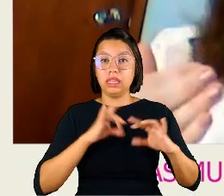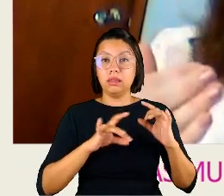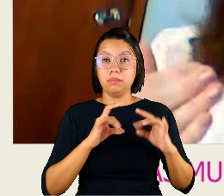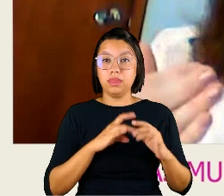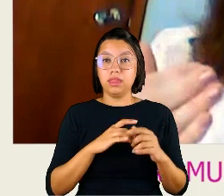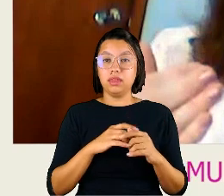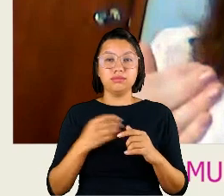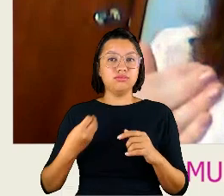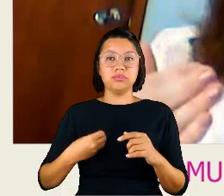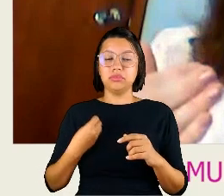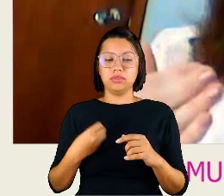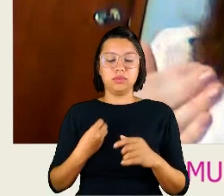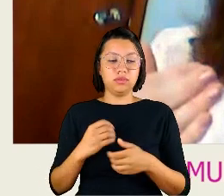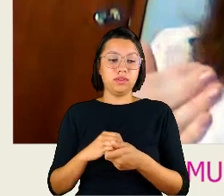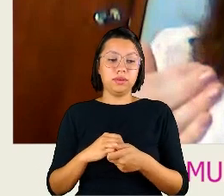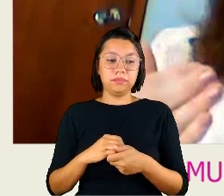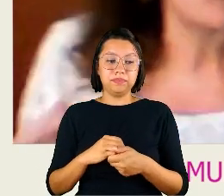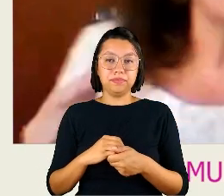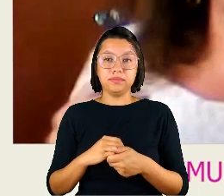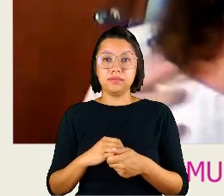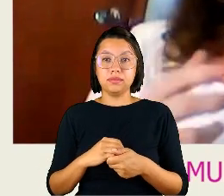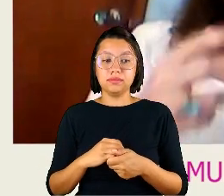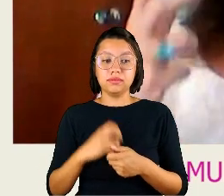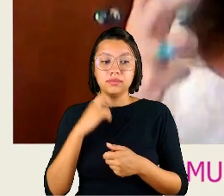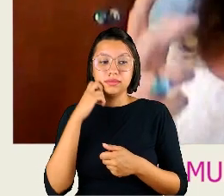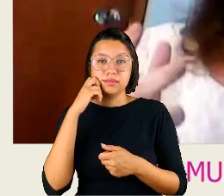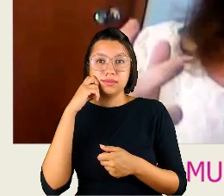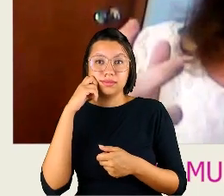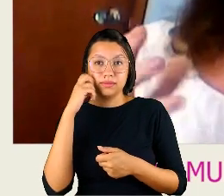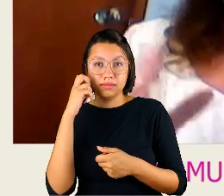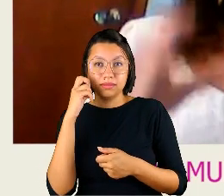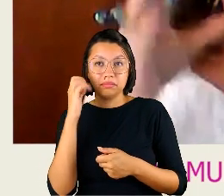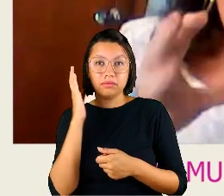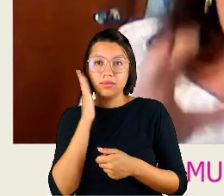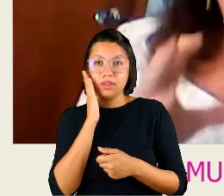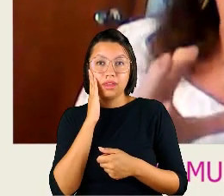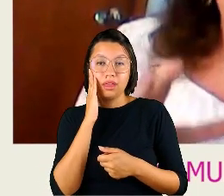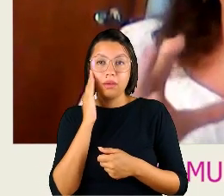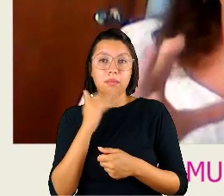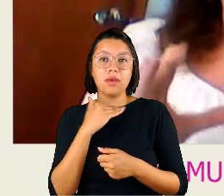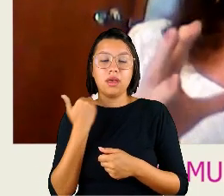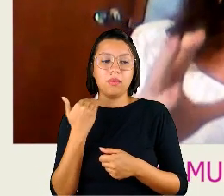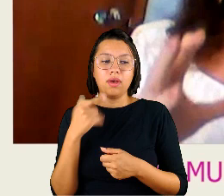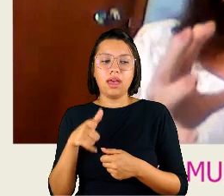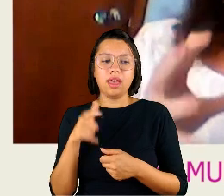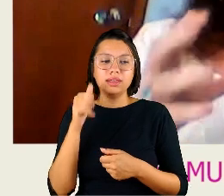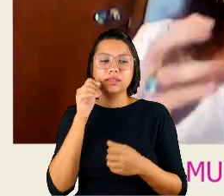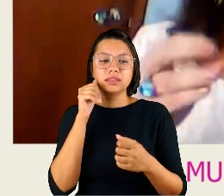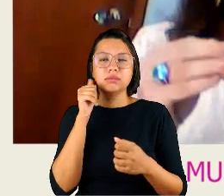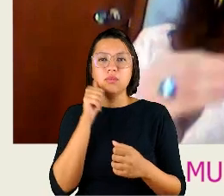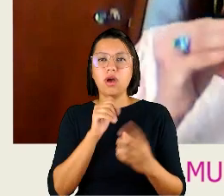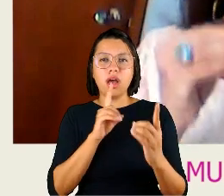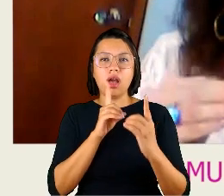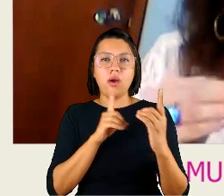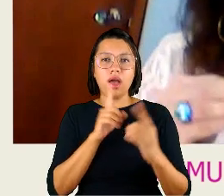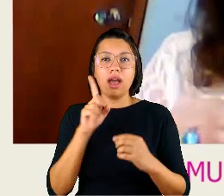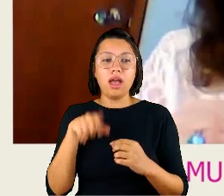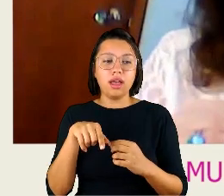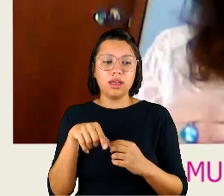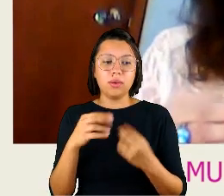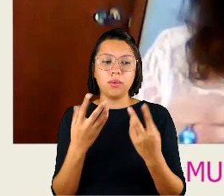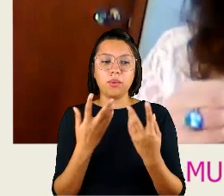de não viver e têm vergonha por não saber morrer. Essas mulheres que eu atendo são mulheres